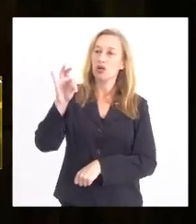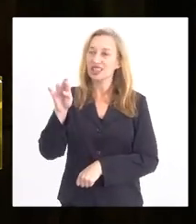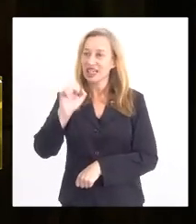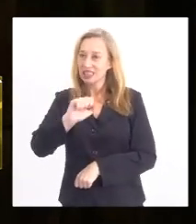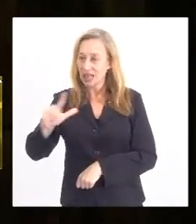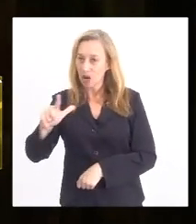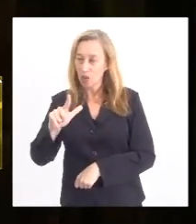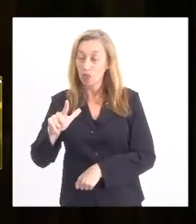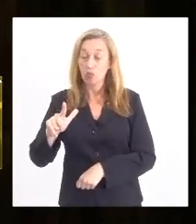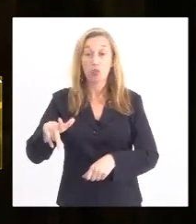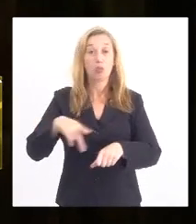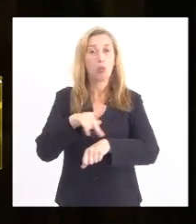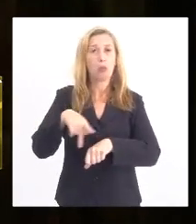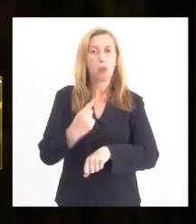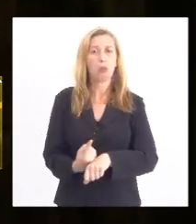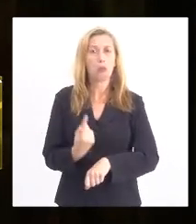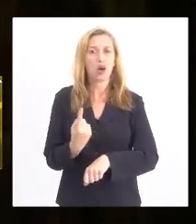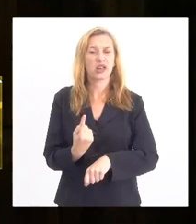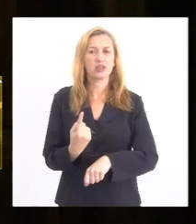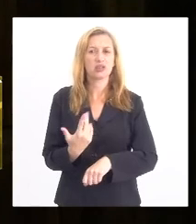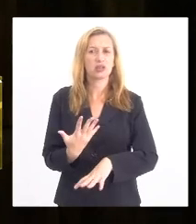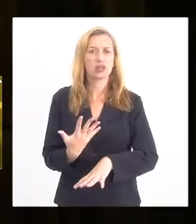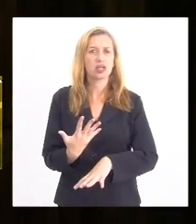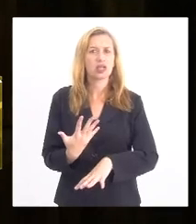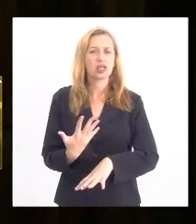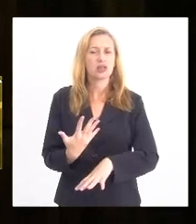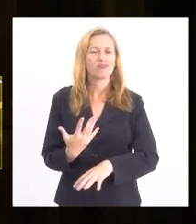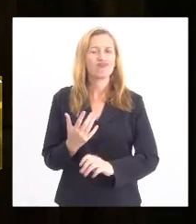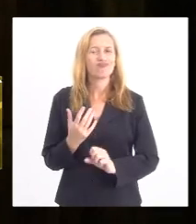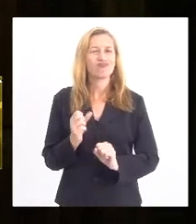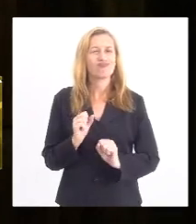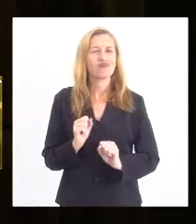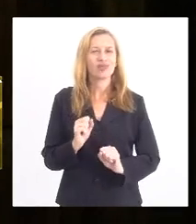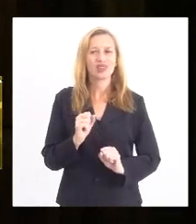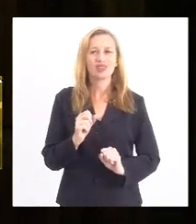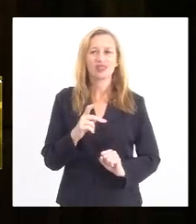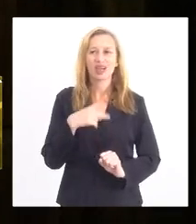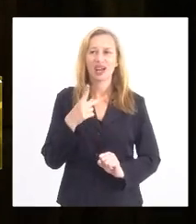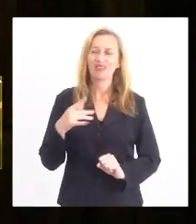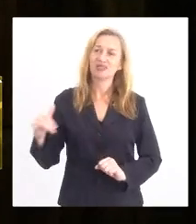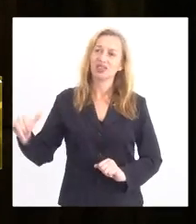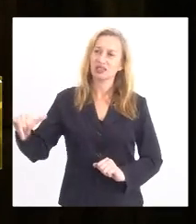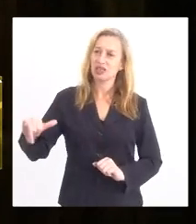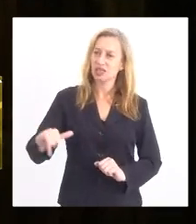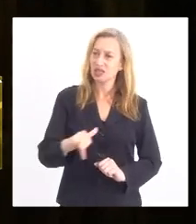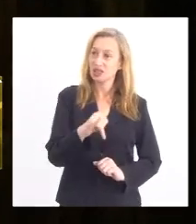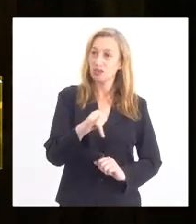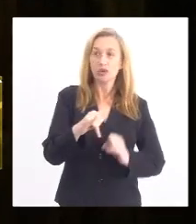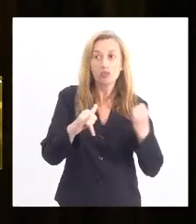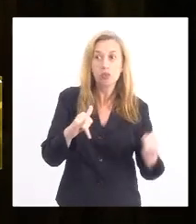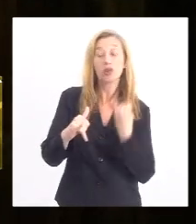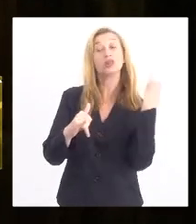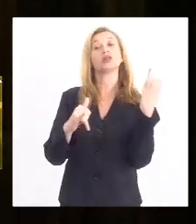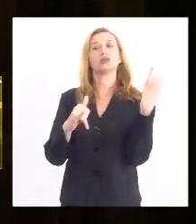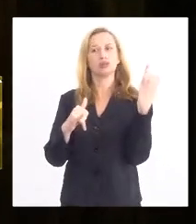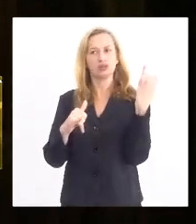um país e que diga-se de passagem sem aviação não sobrevive